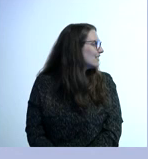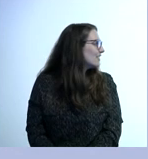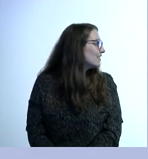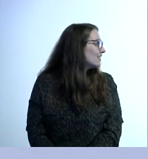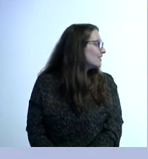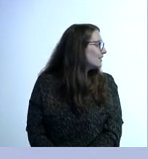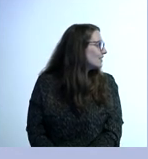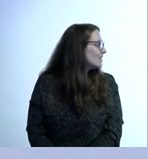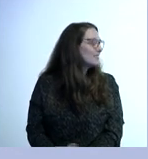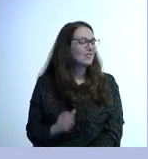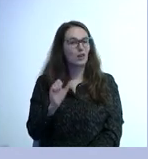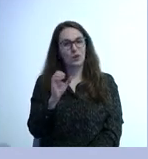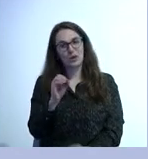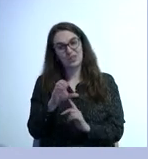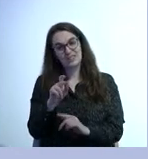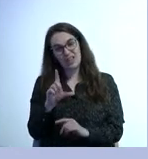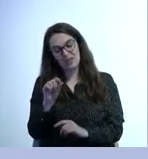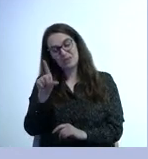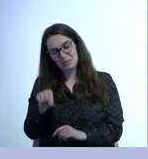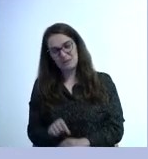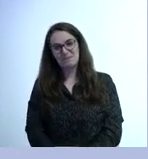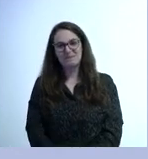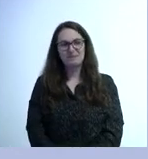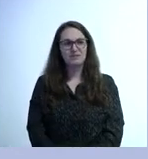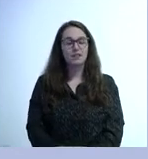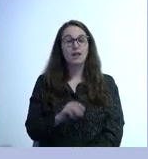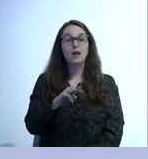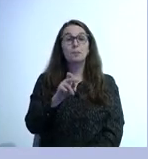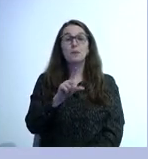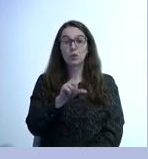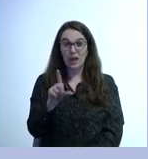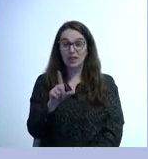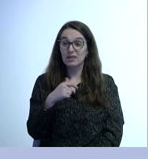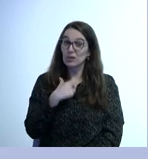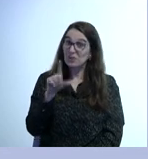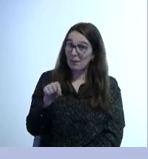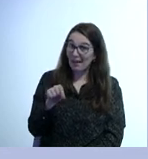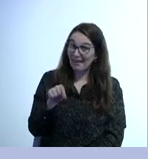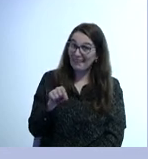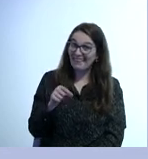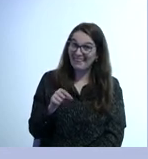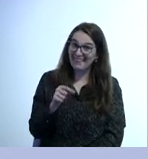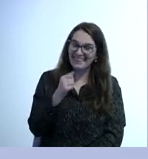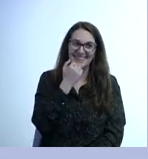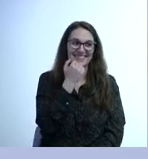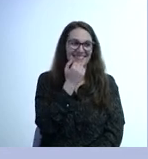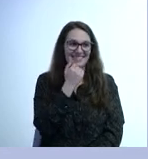E pelo Gonçalo, e o Gonçalo Birno também. O Manel, igualmente. Vá lá. Como é